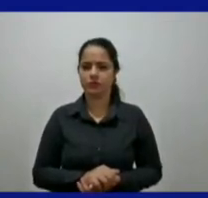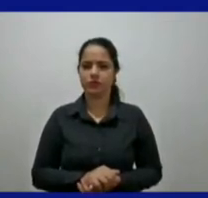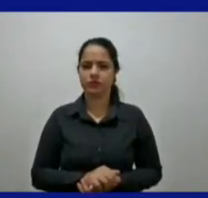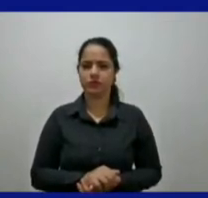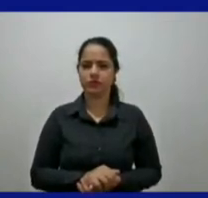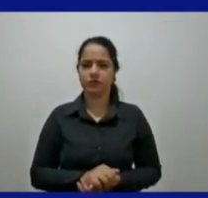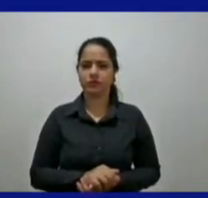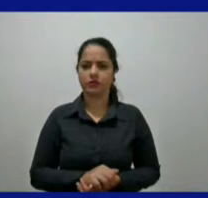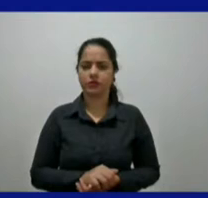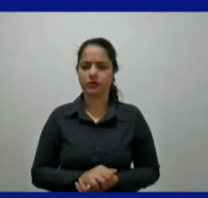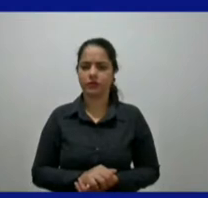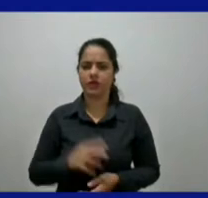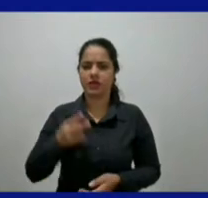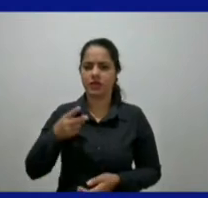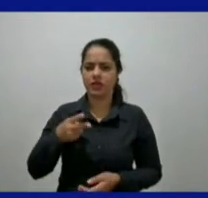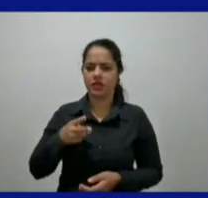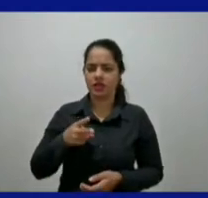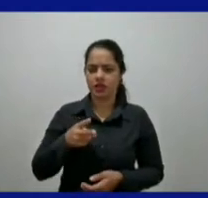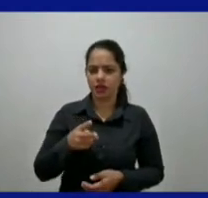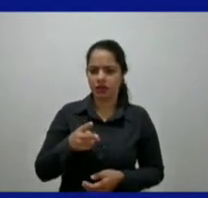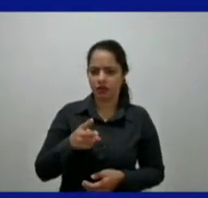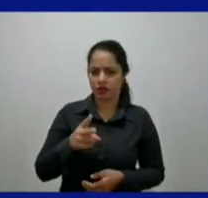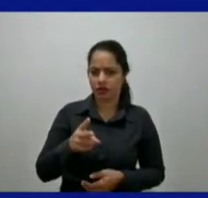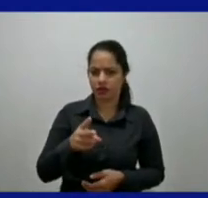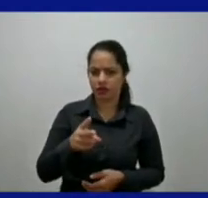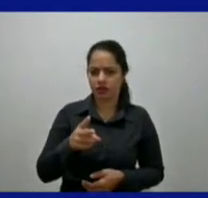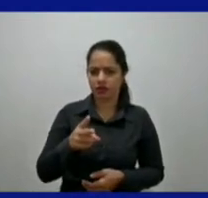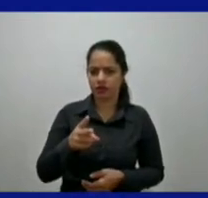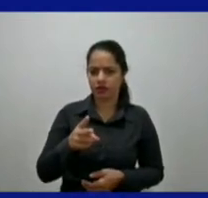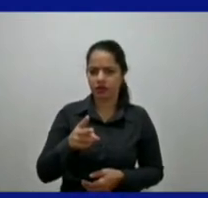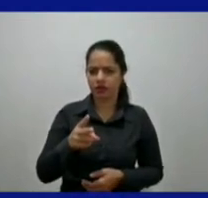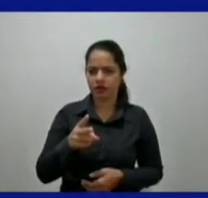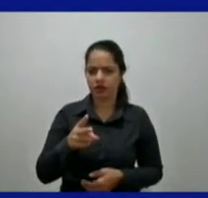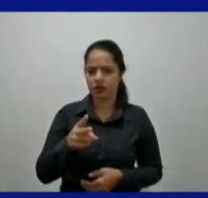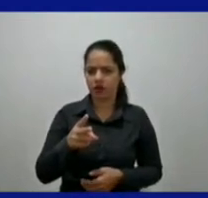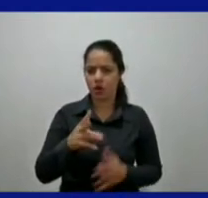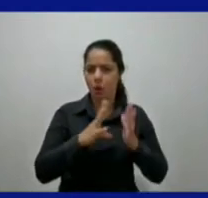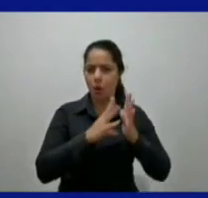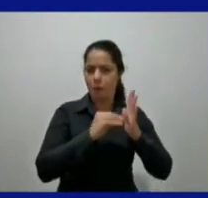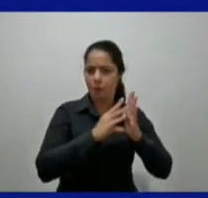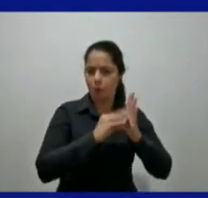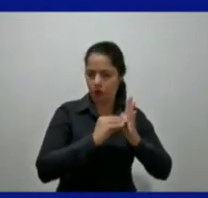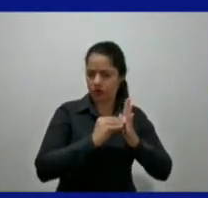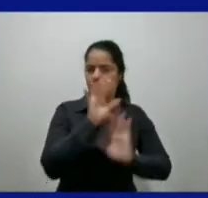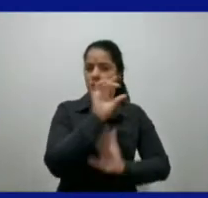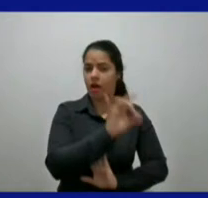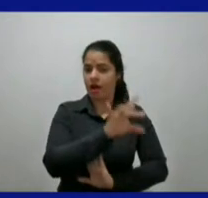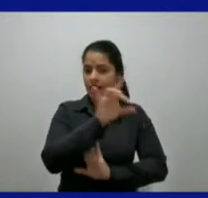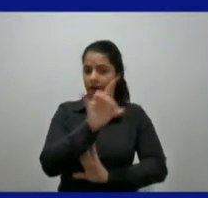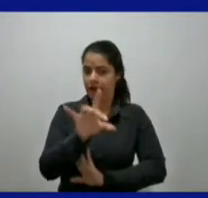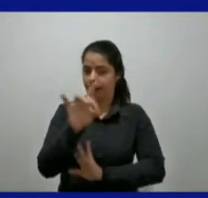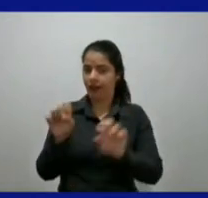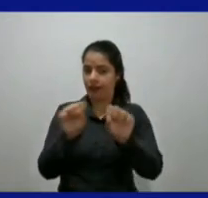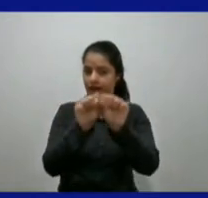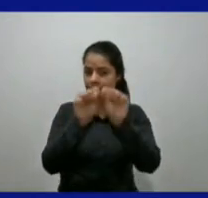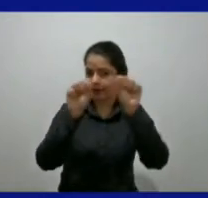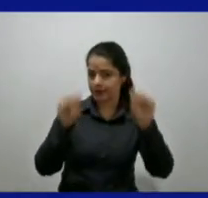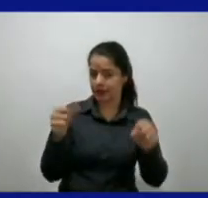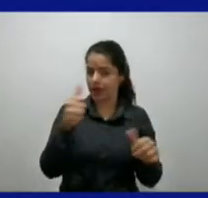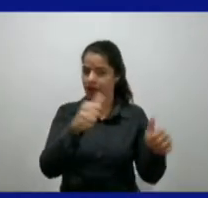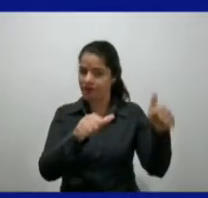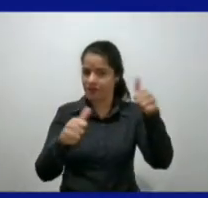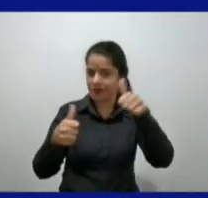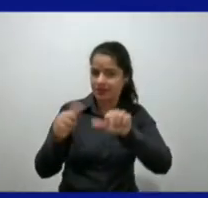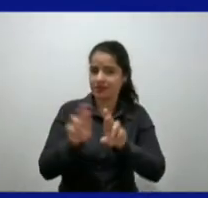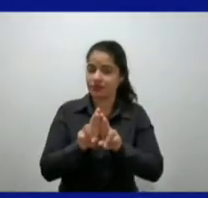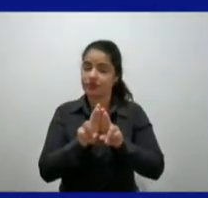frequentemente padronizados de formas distintas. Cada sistema avalia de uma maneira diferente. E